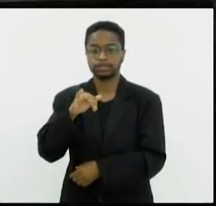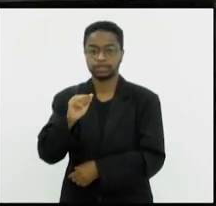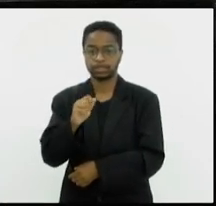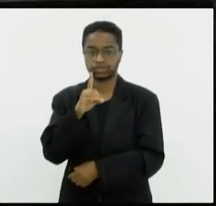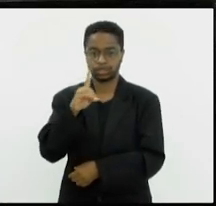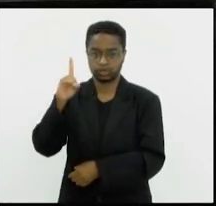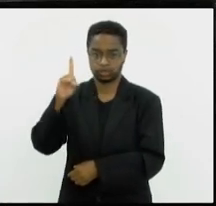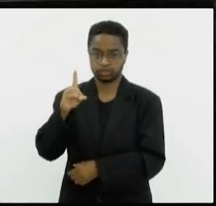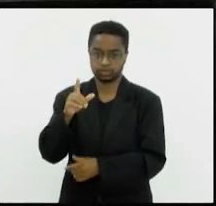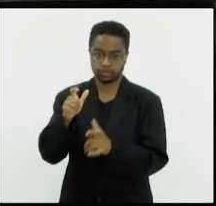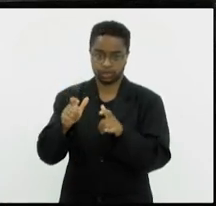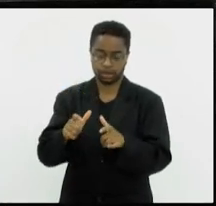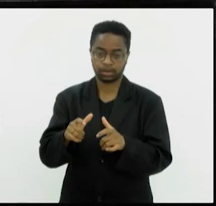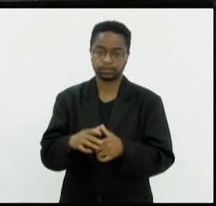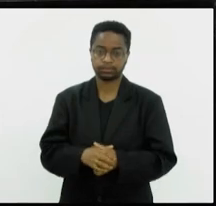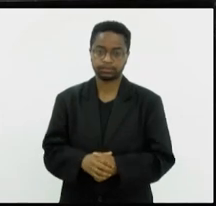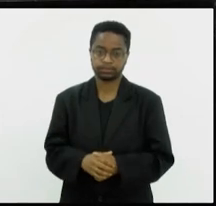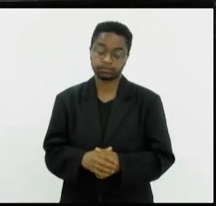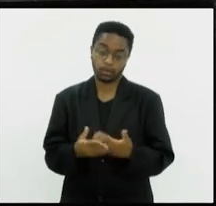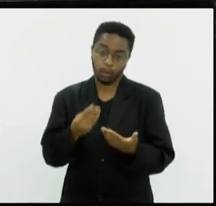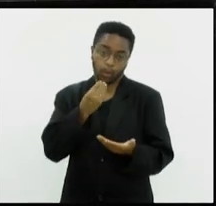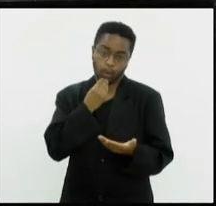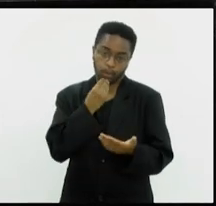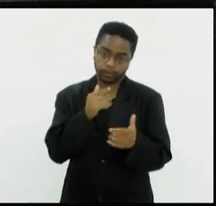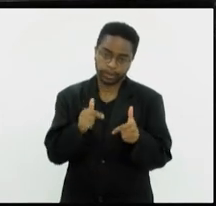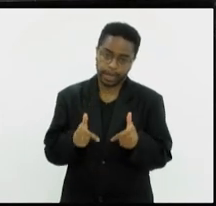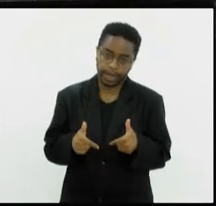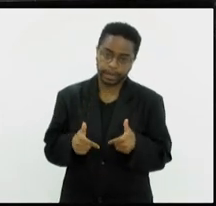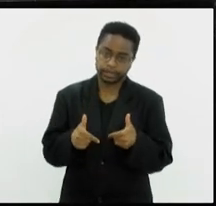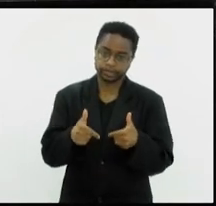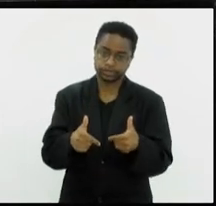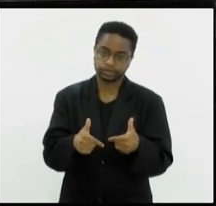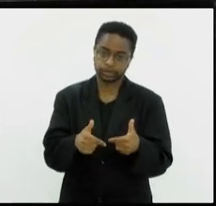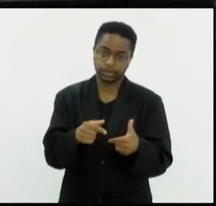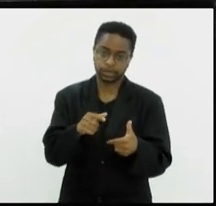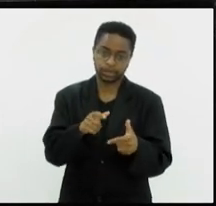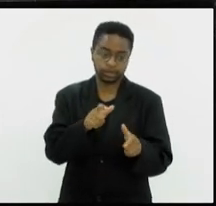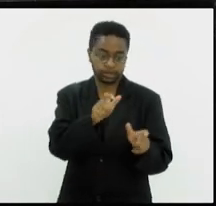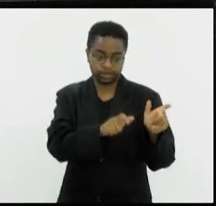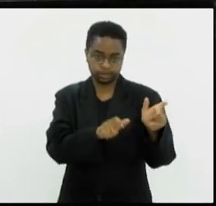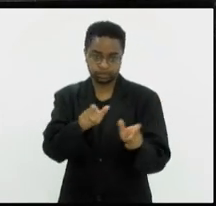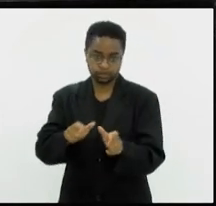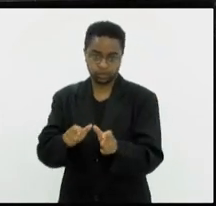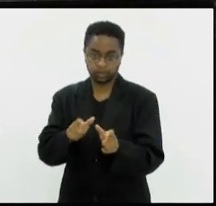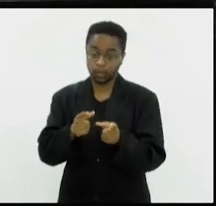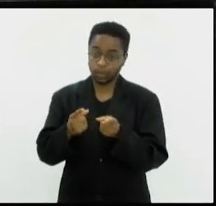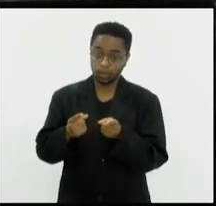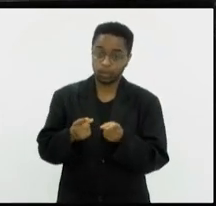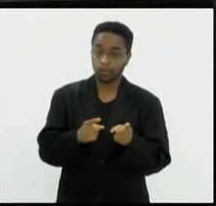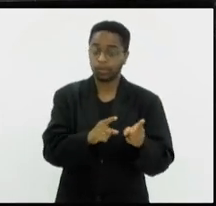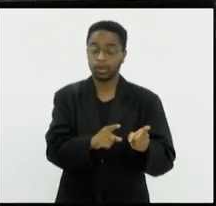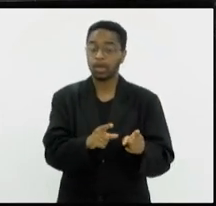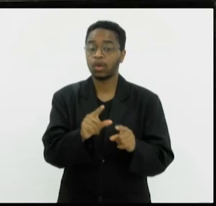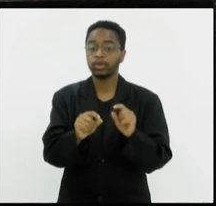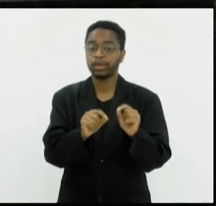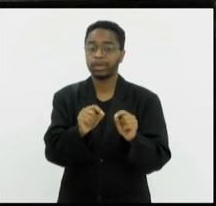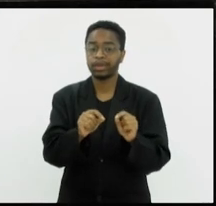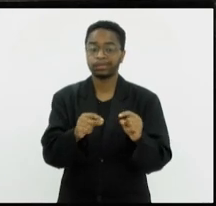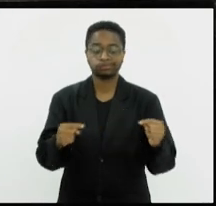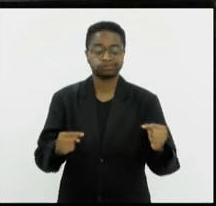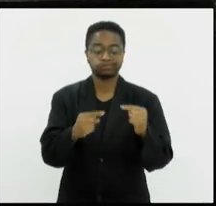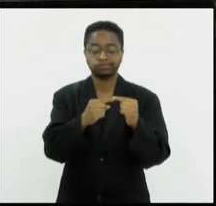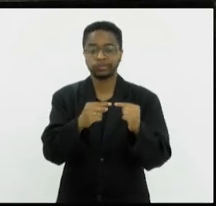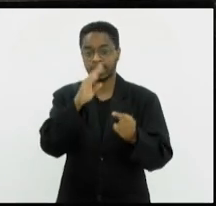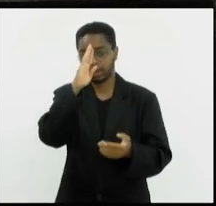hein está atuando nos pacientes conforme a sua convicção religiosa a